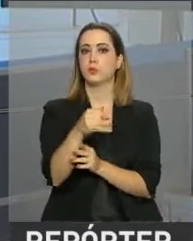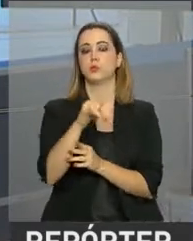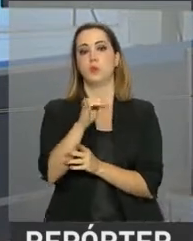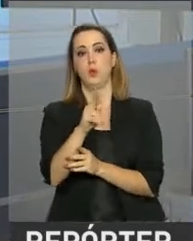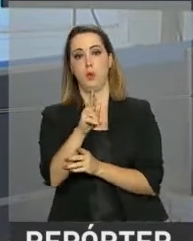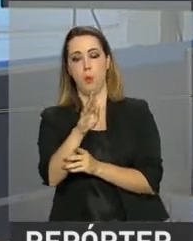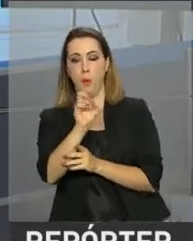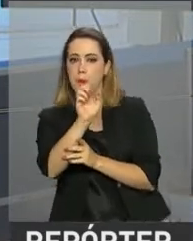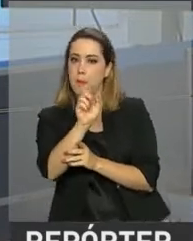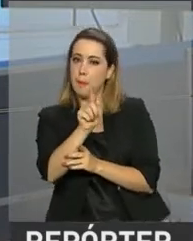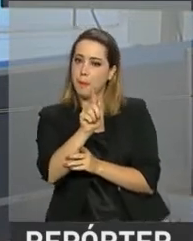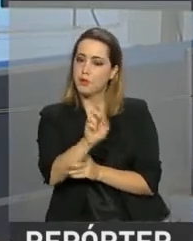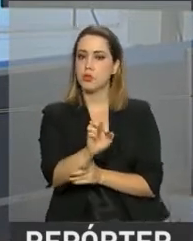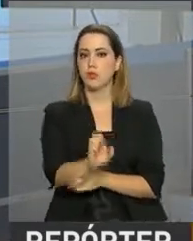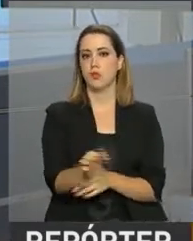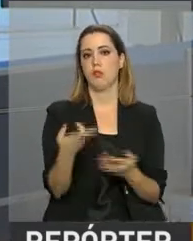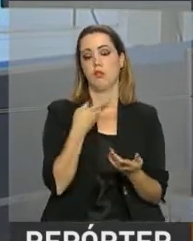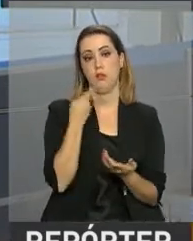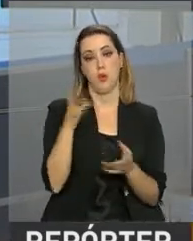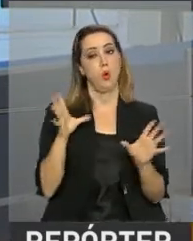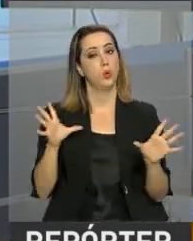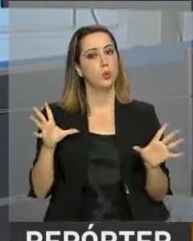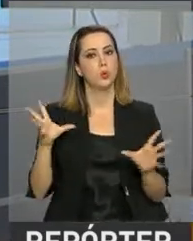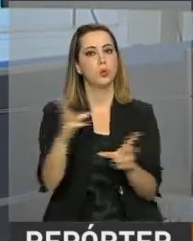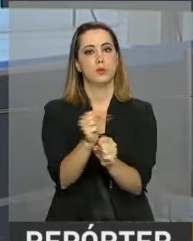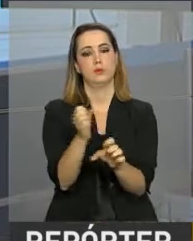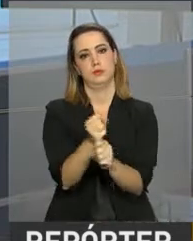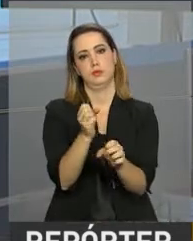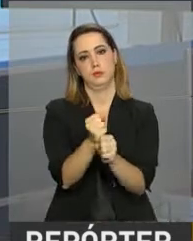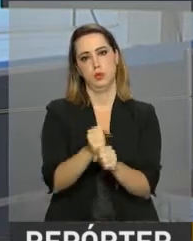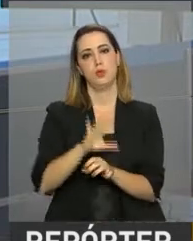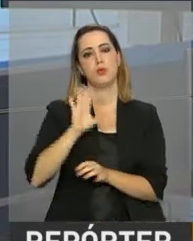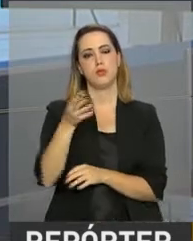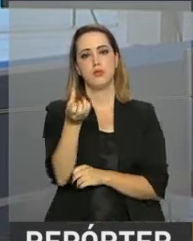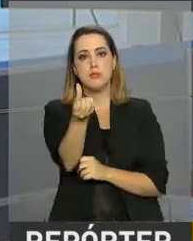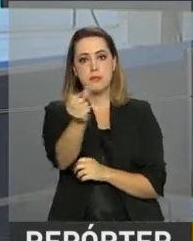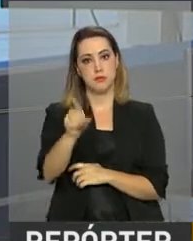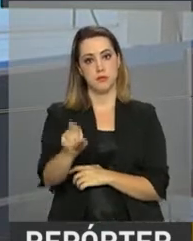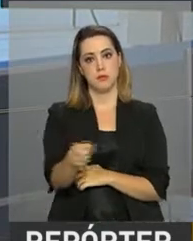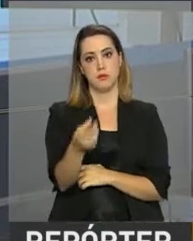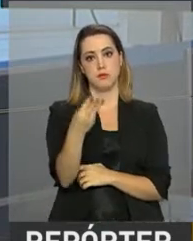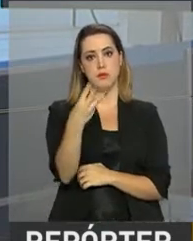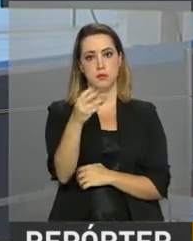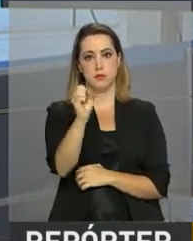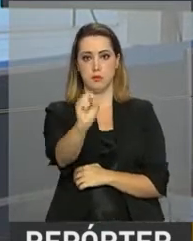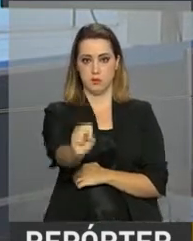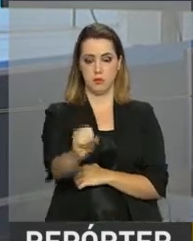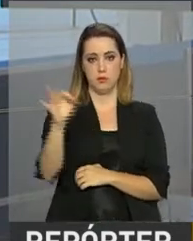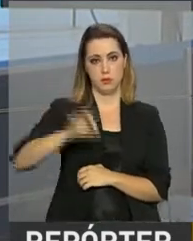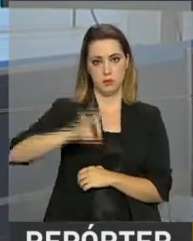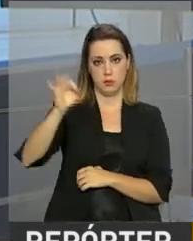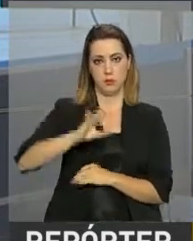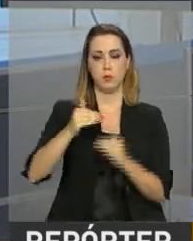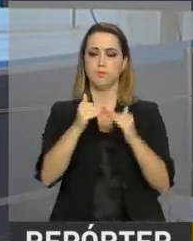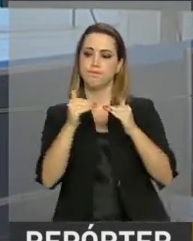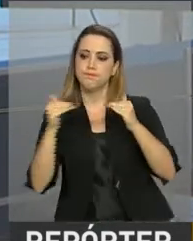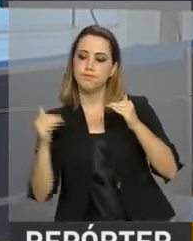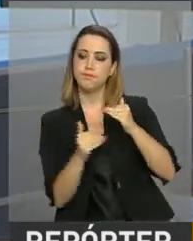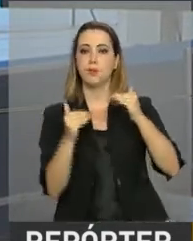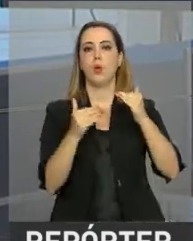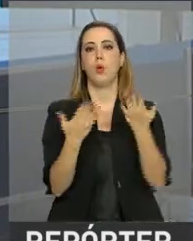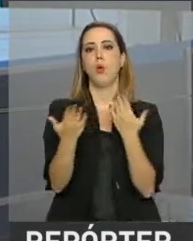no acumulado do ano o indicador está em 6,38 por cento bem abaixo dos 9,4